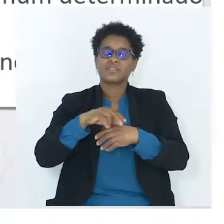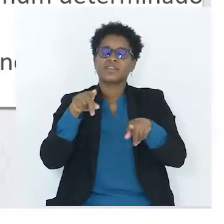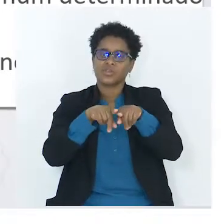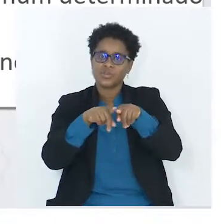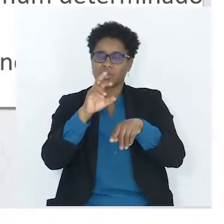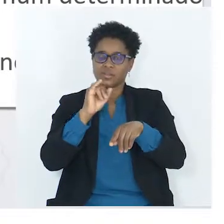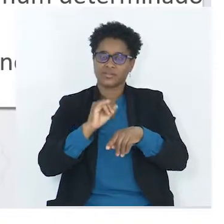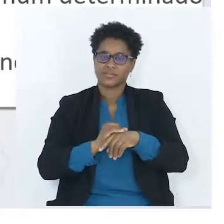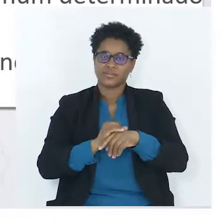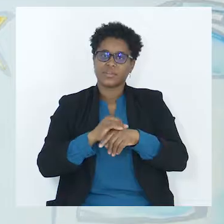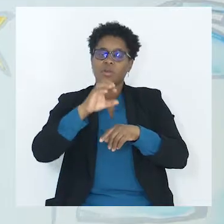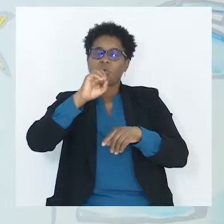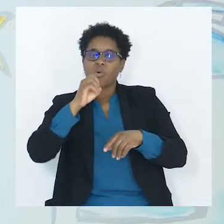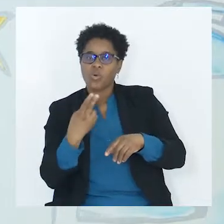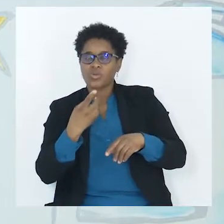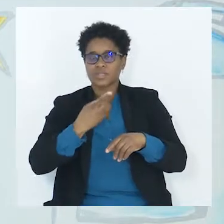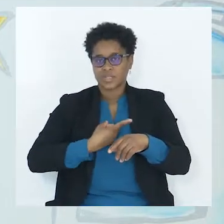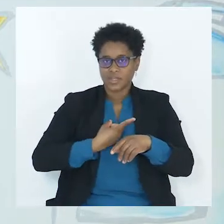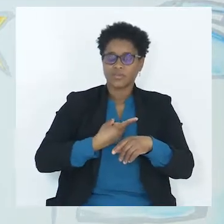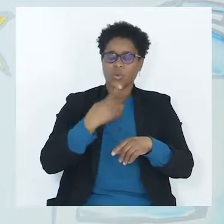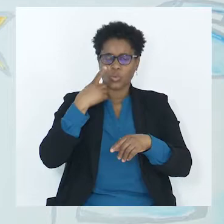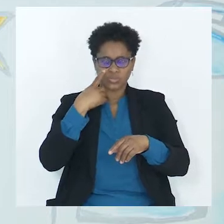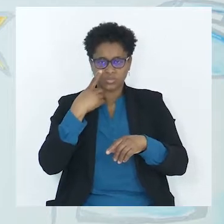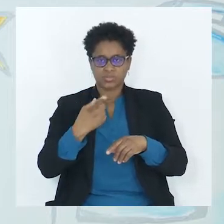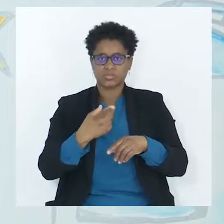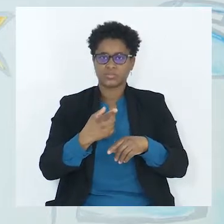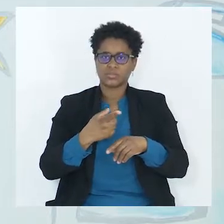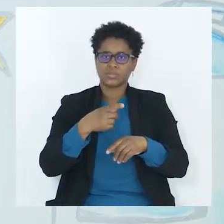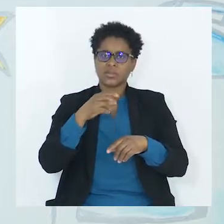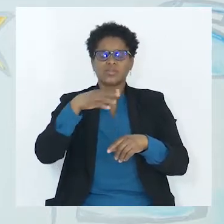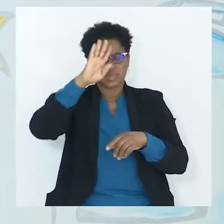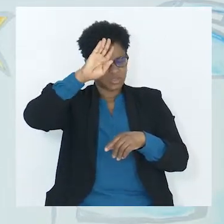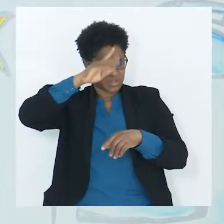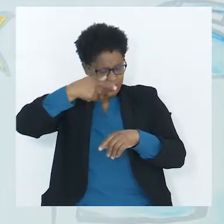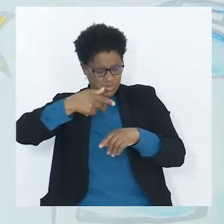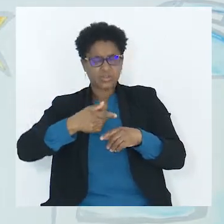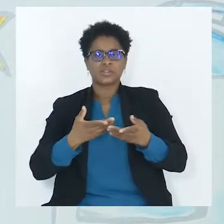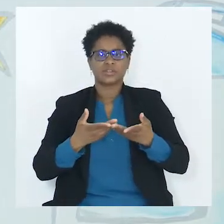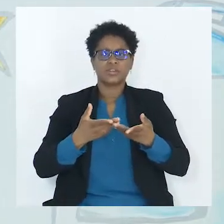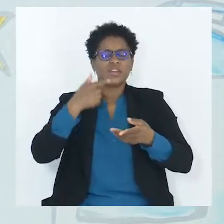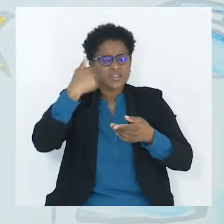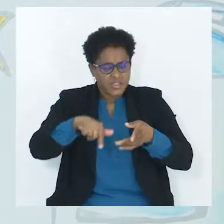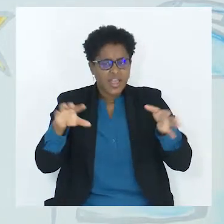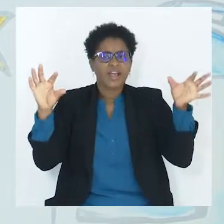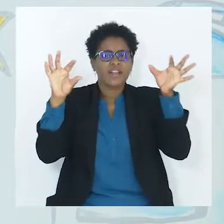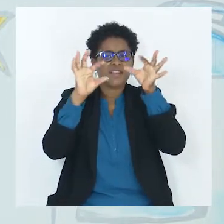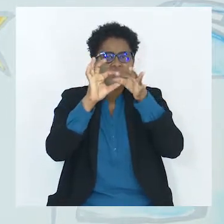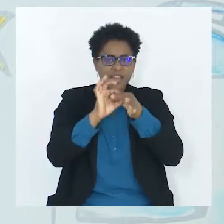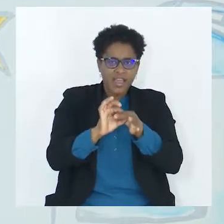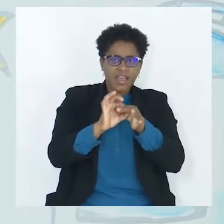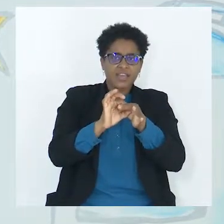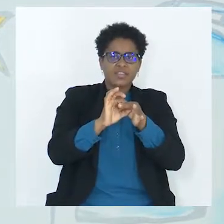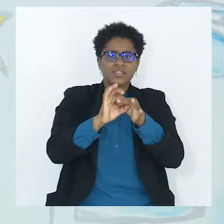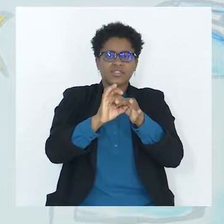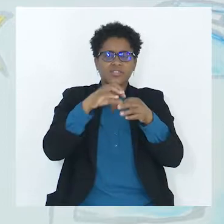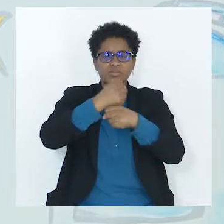história. Ou seja, que o conhecimento, que é uma sabedoria, está